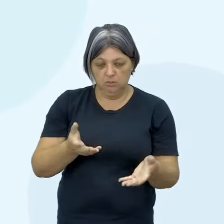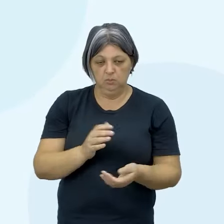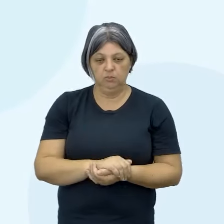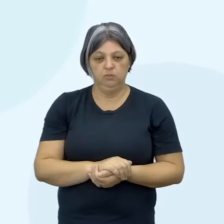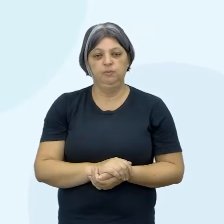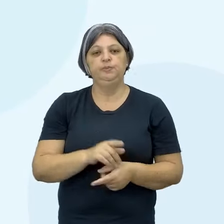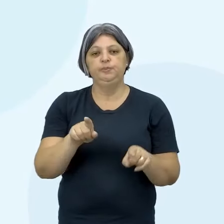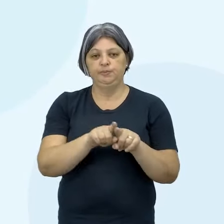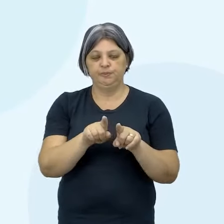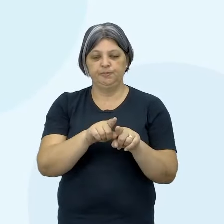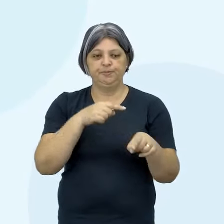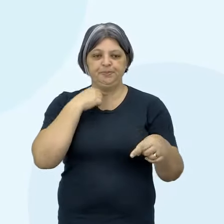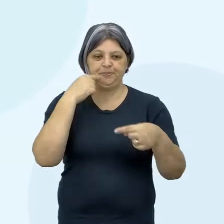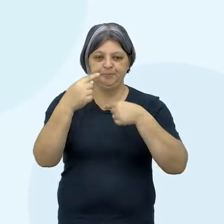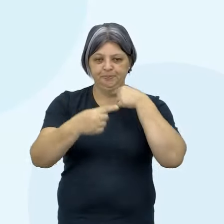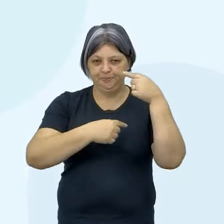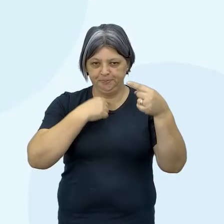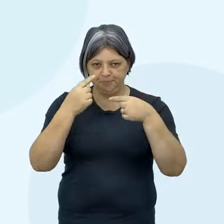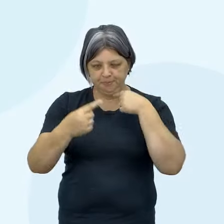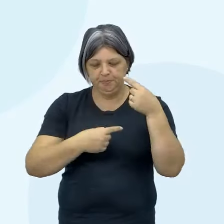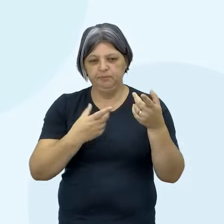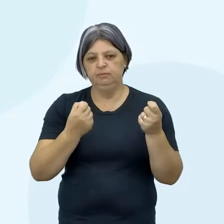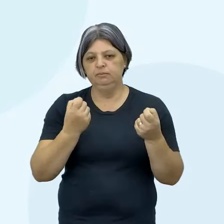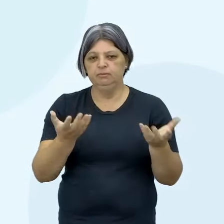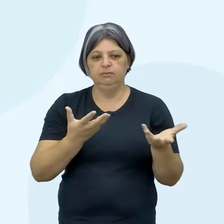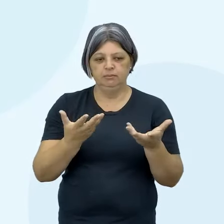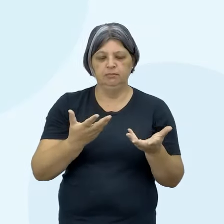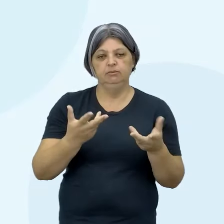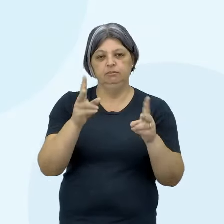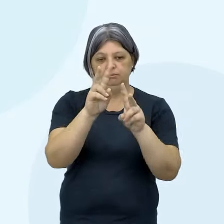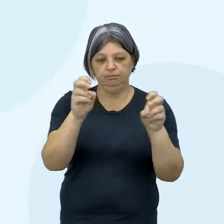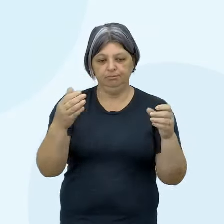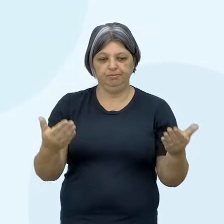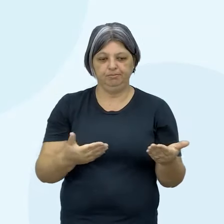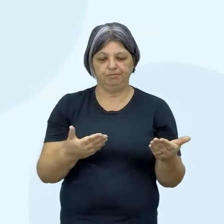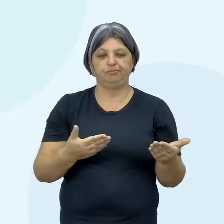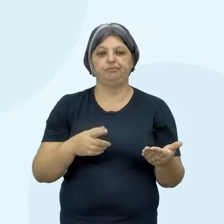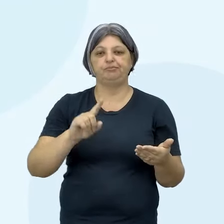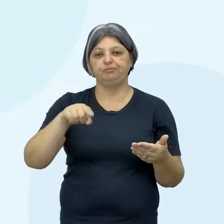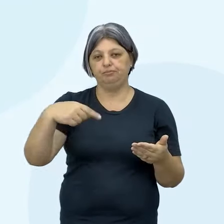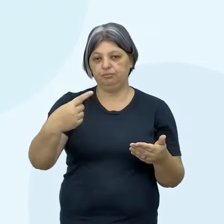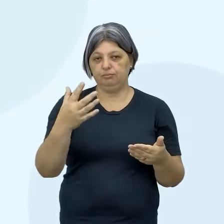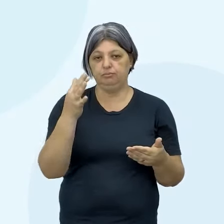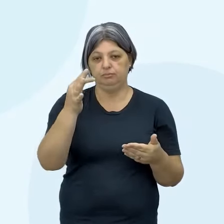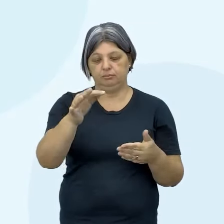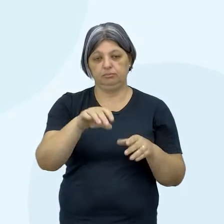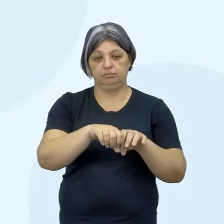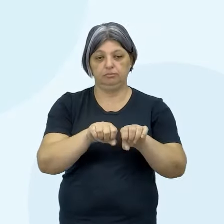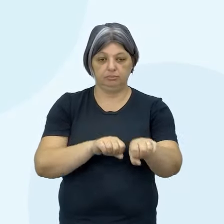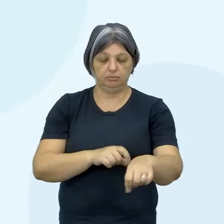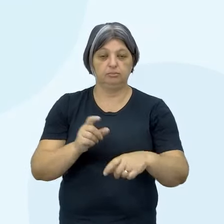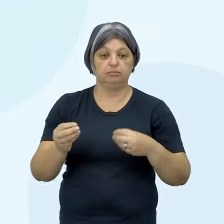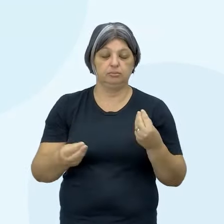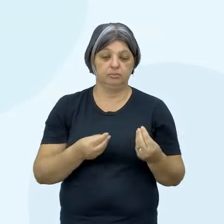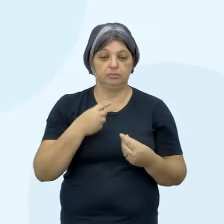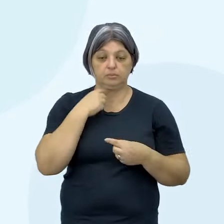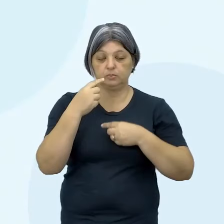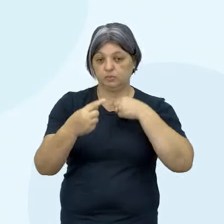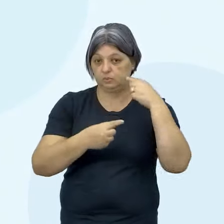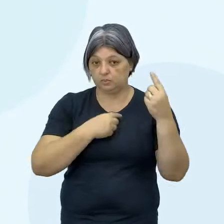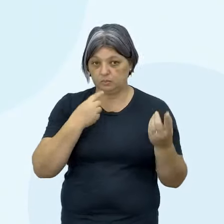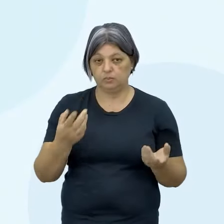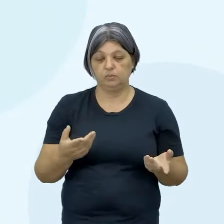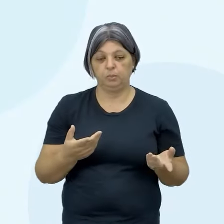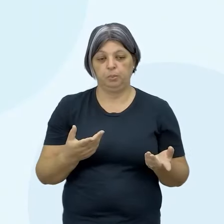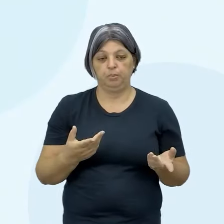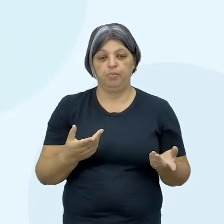as dúvidas, né? O que vocês queriam que a gente discutisse mais nas próximas formações, quais foram as dúvidas que